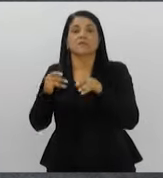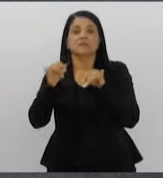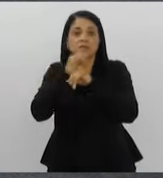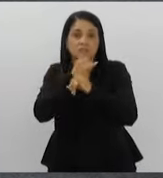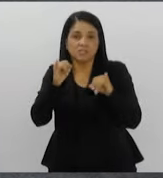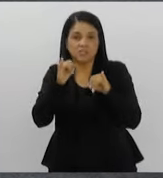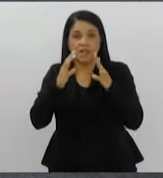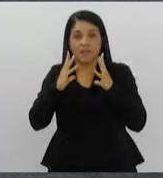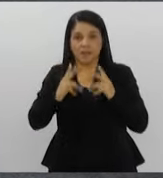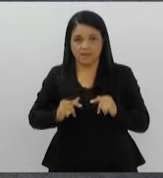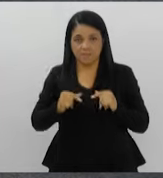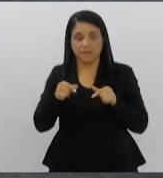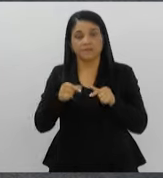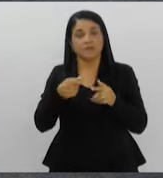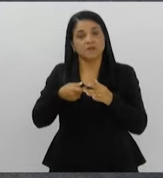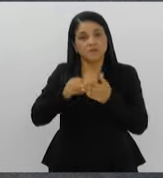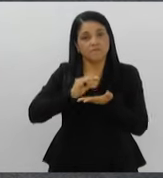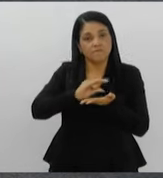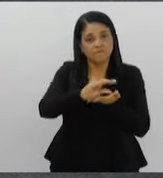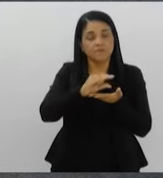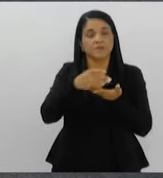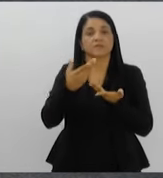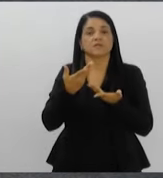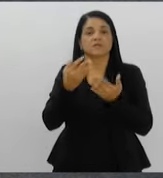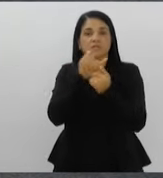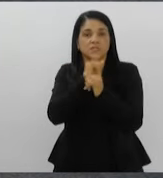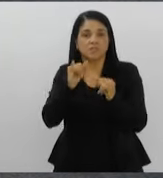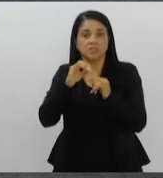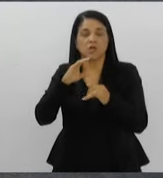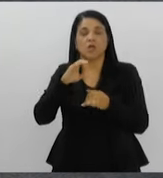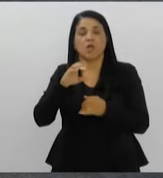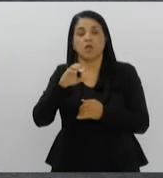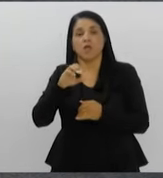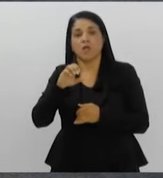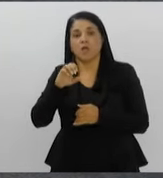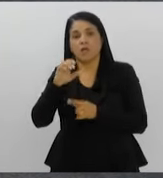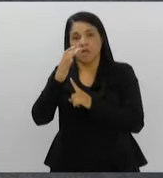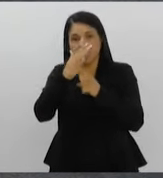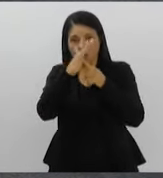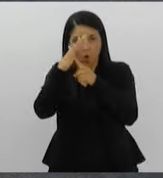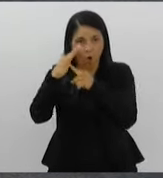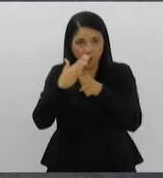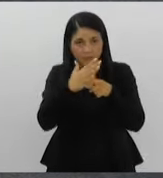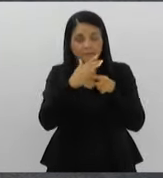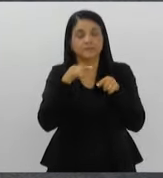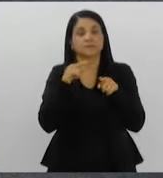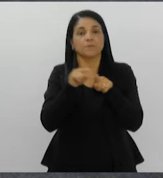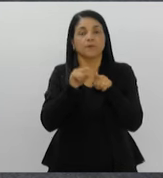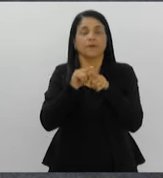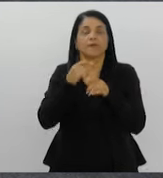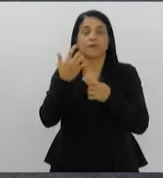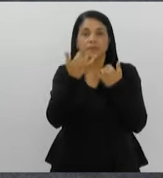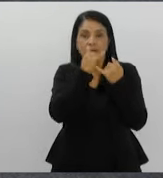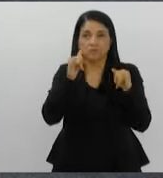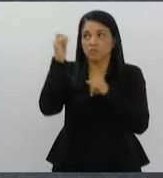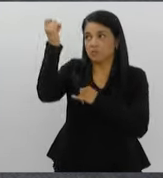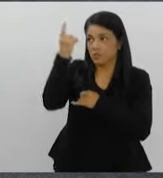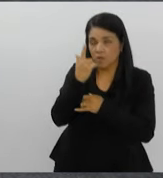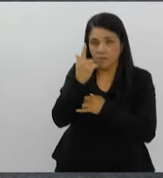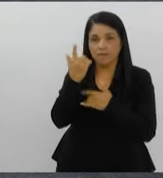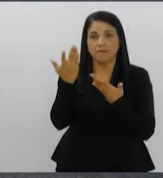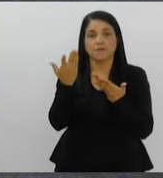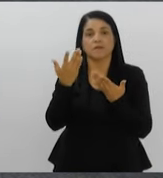outras, investimento em energia eólica, em energia solar, e aqui Especialmente, gostaria